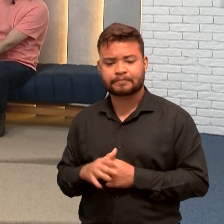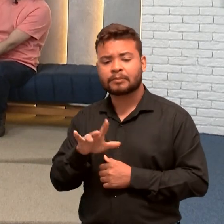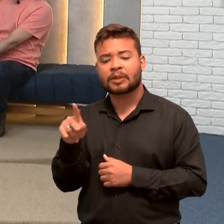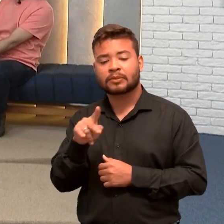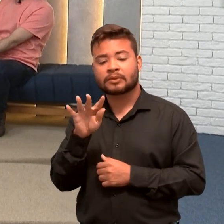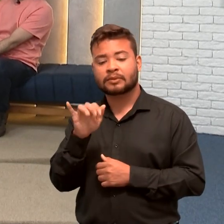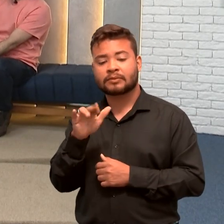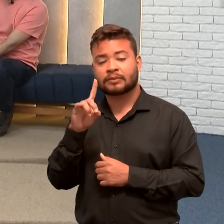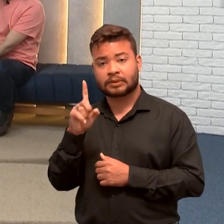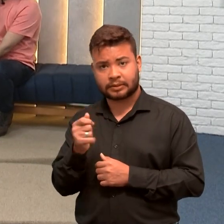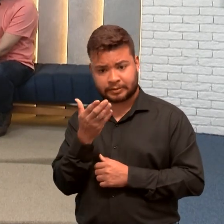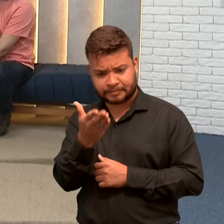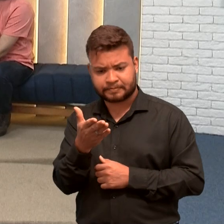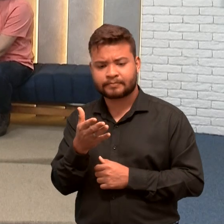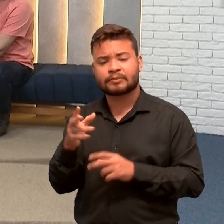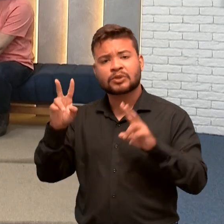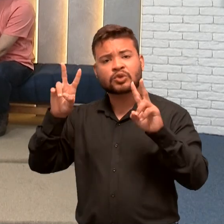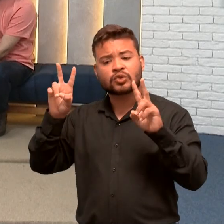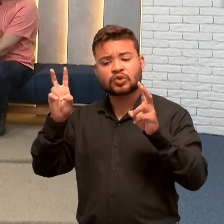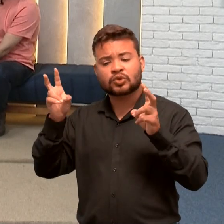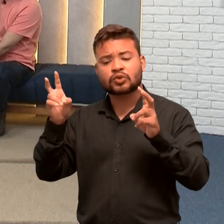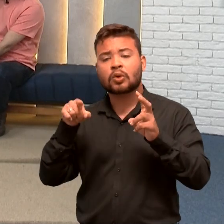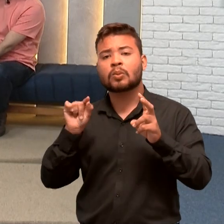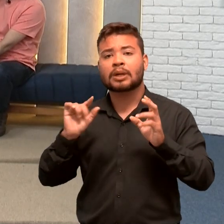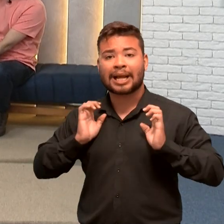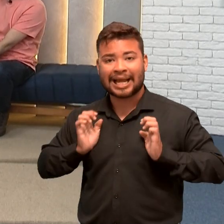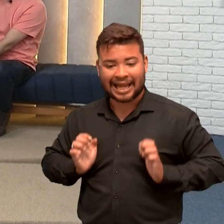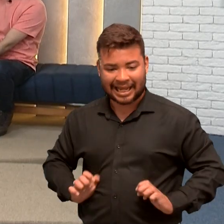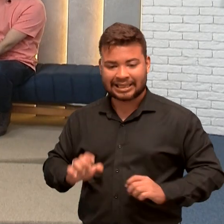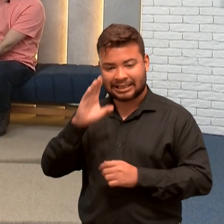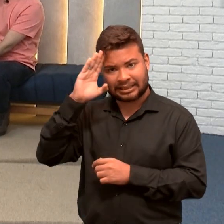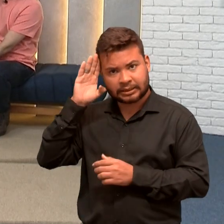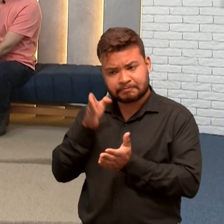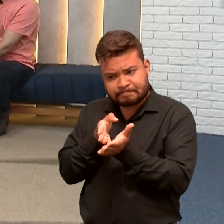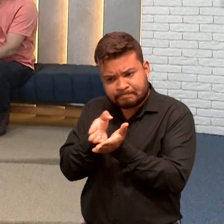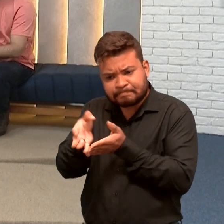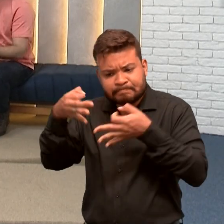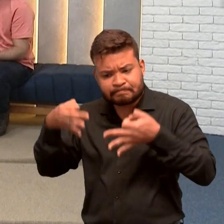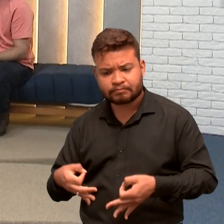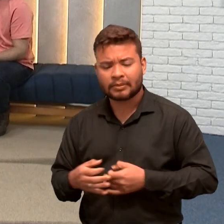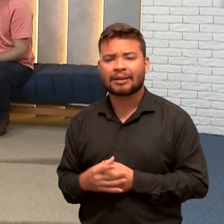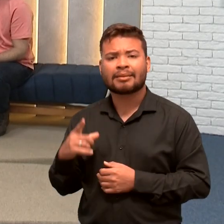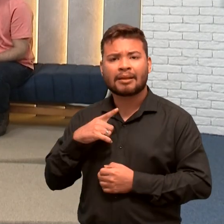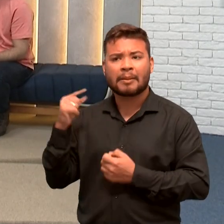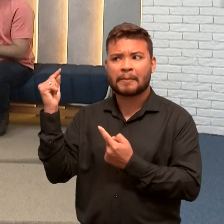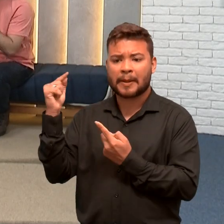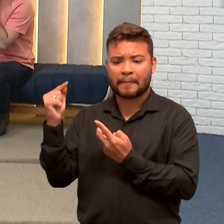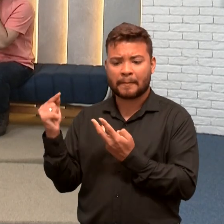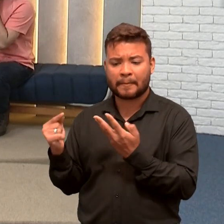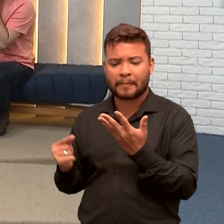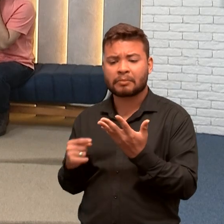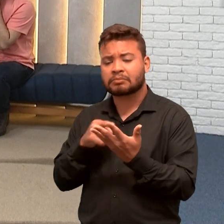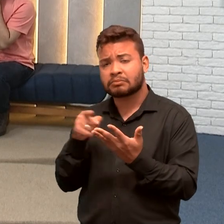Fernanda, voltando à questão da integridade, da ética, né, na academia, existem outras questões também que envolvem,